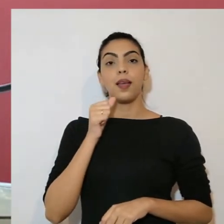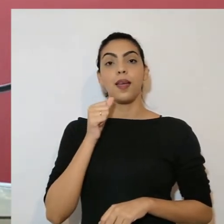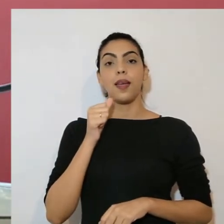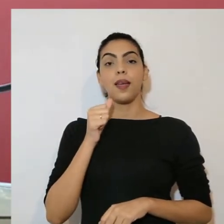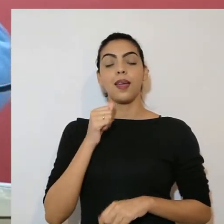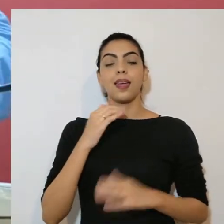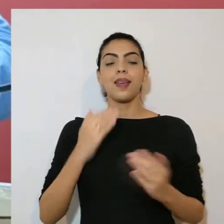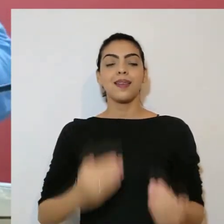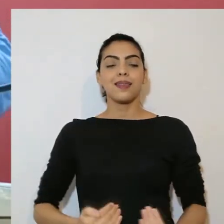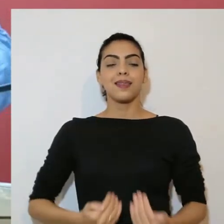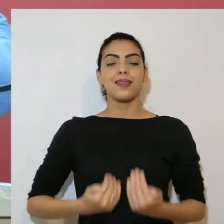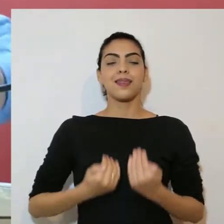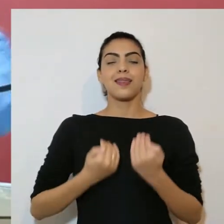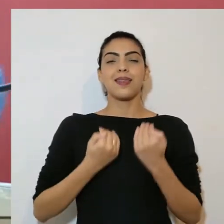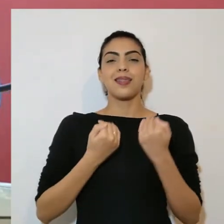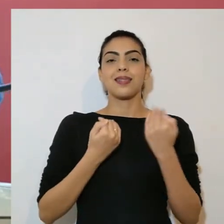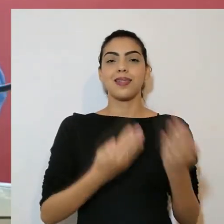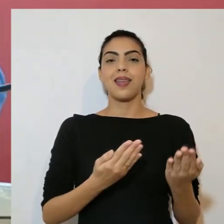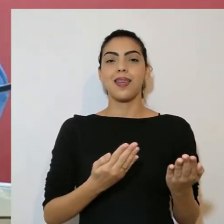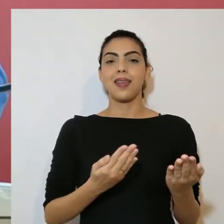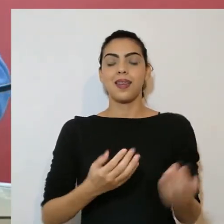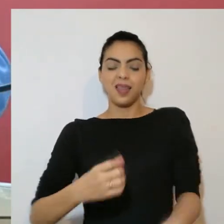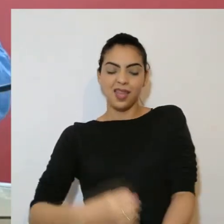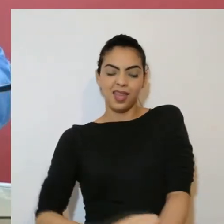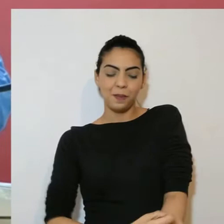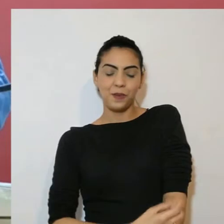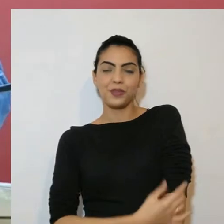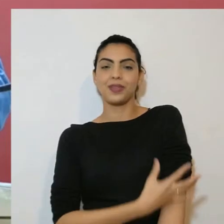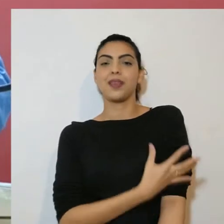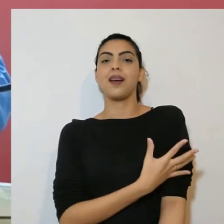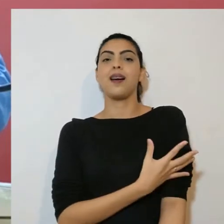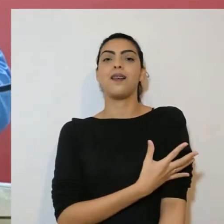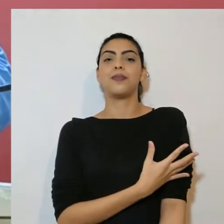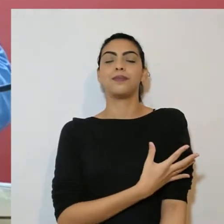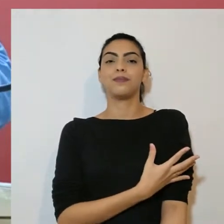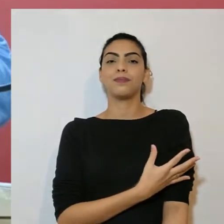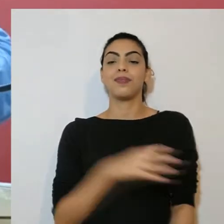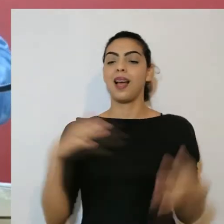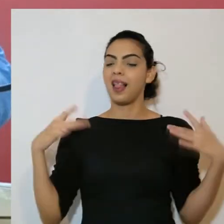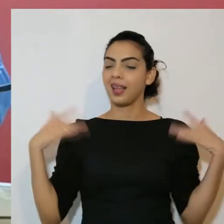que traga para a sua vida emoção,